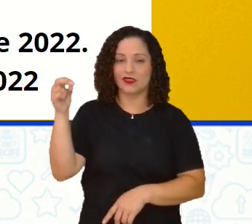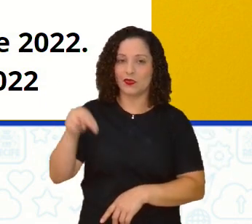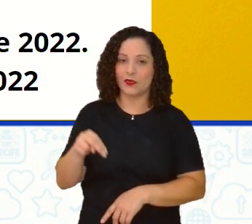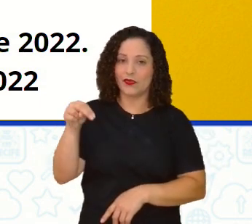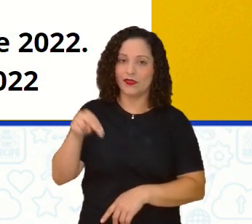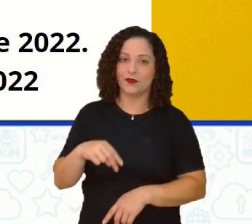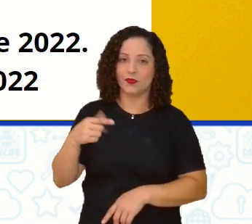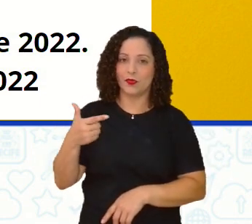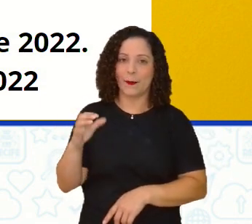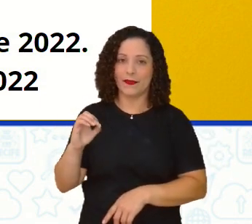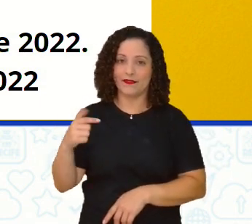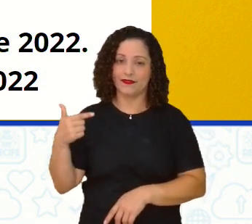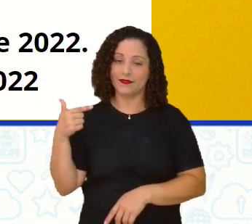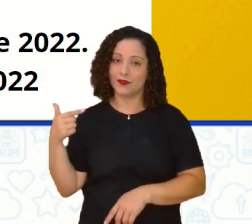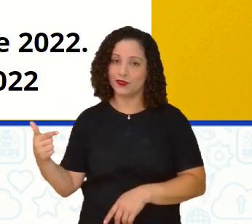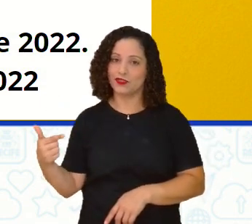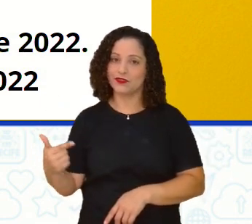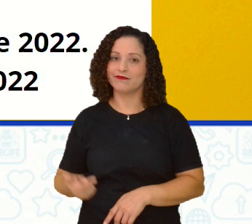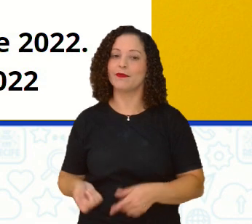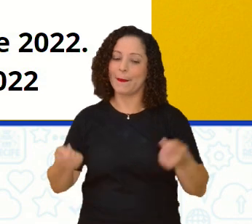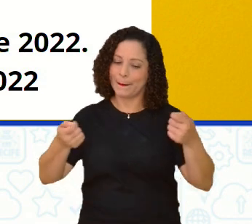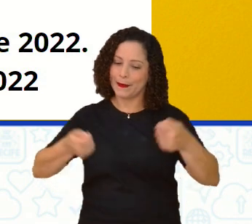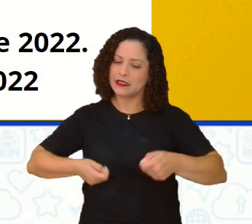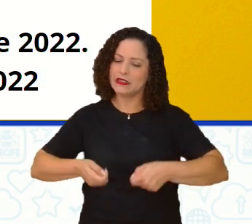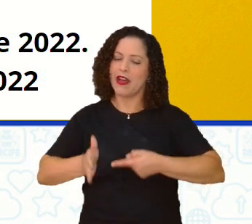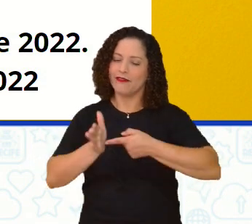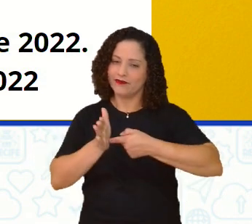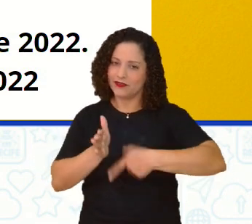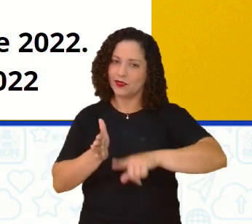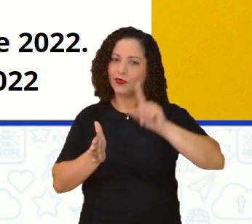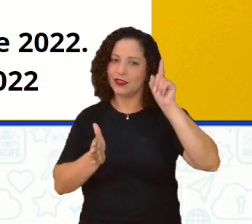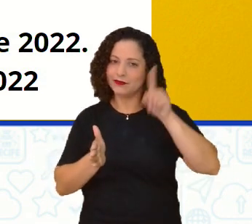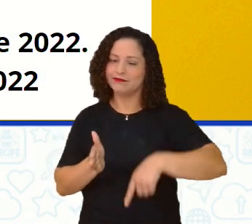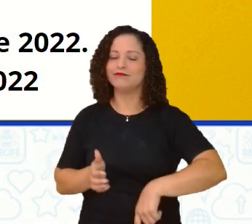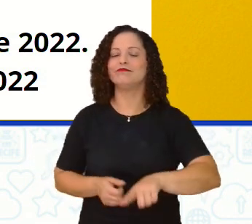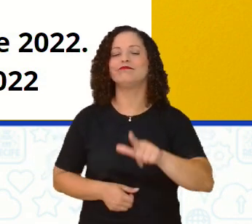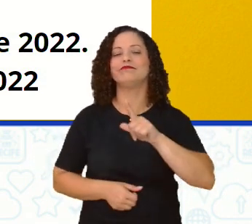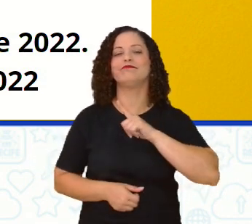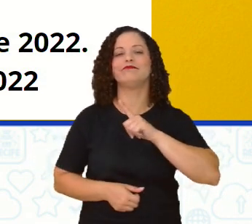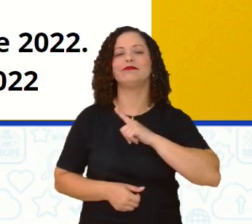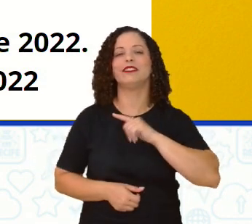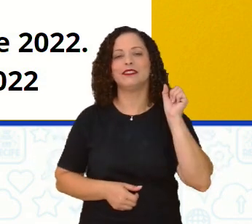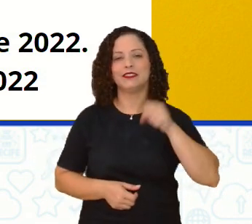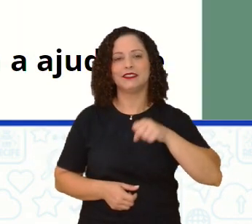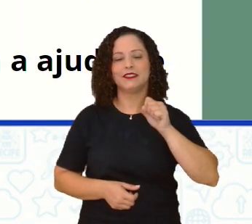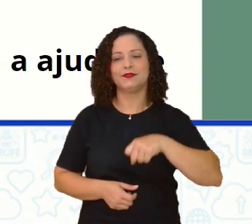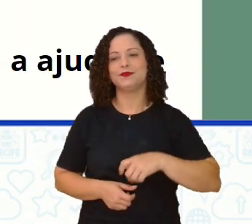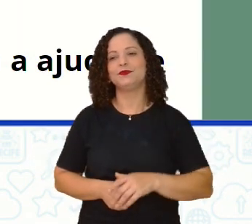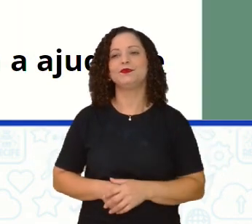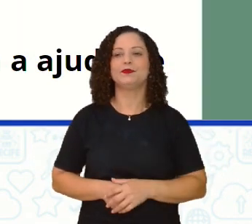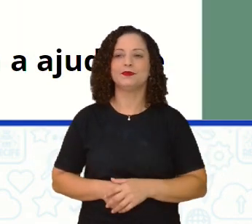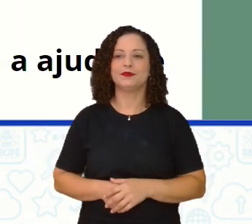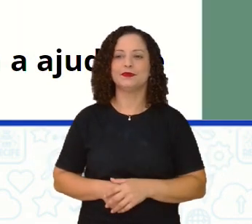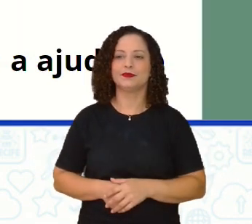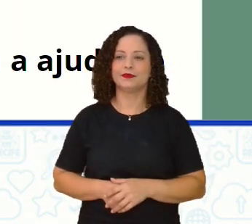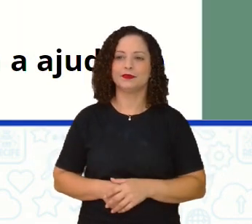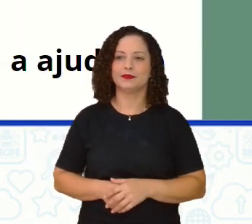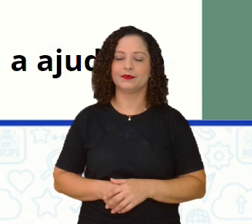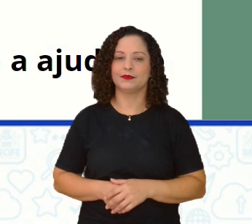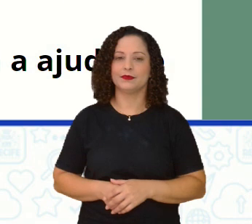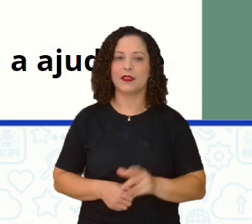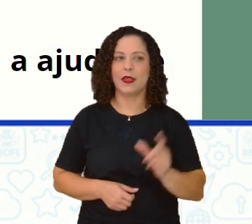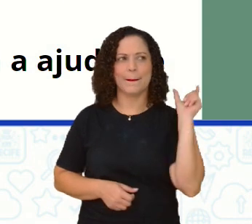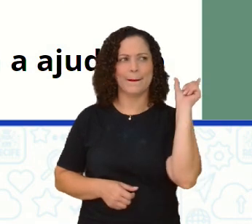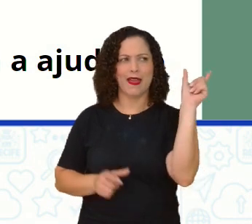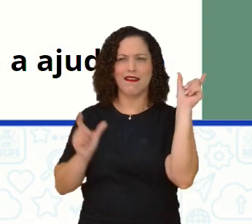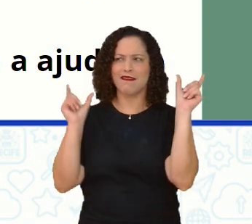De 2022. Então, tem que ter sim, não é? É uso obrigatório, tá? Então, palavras